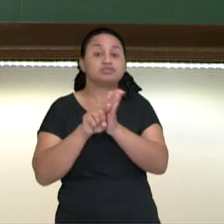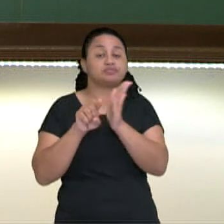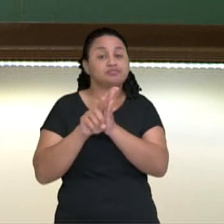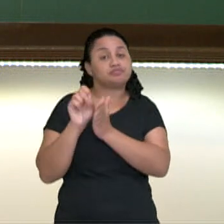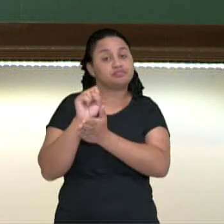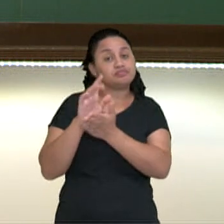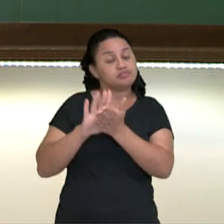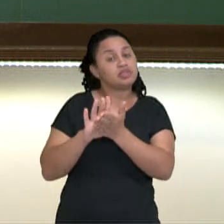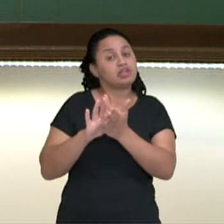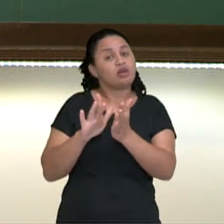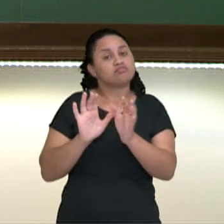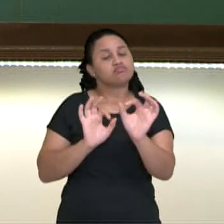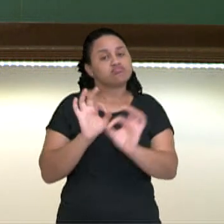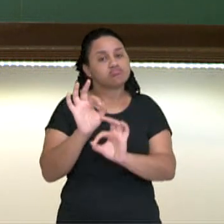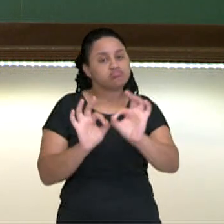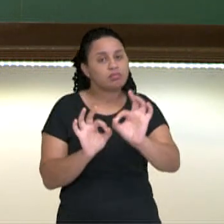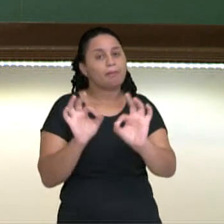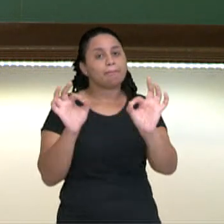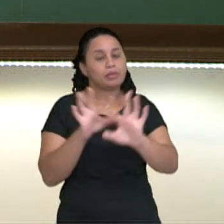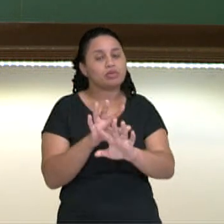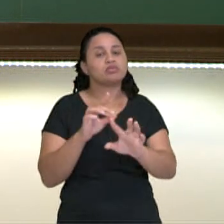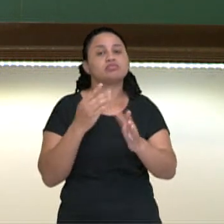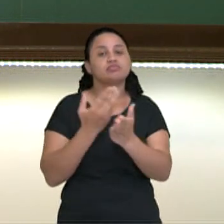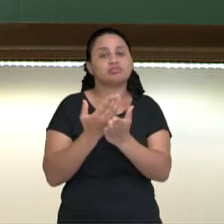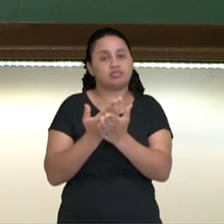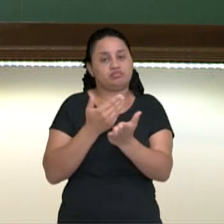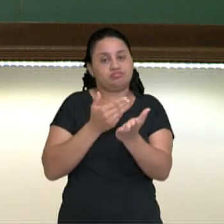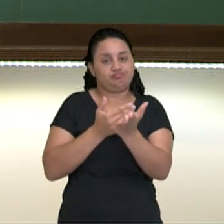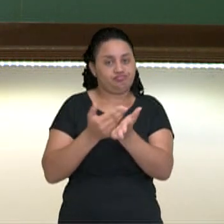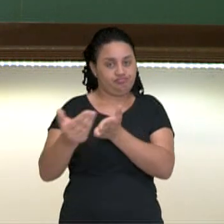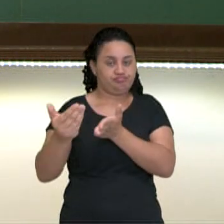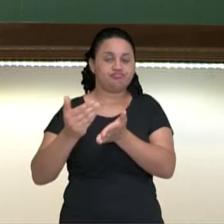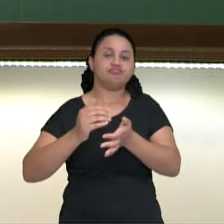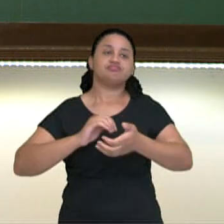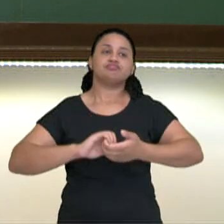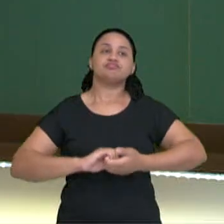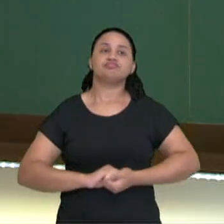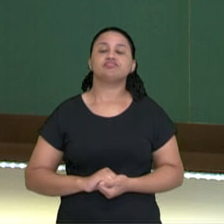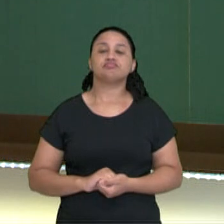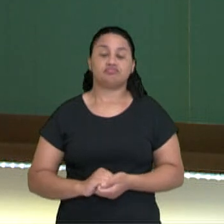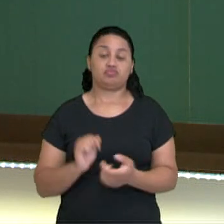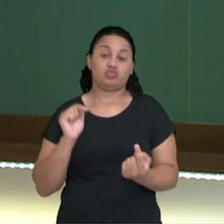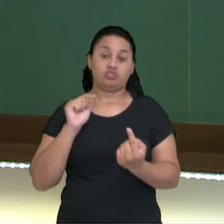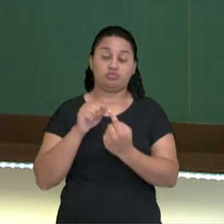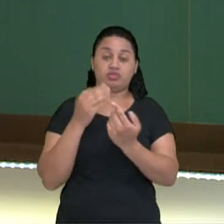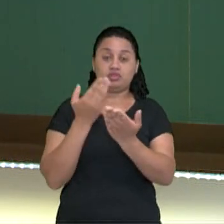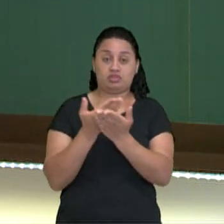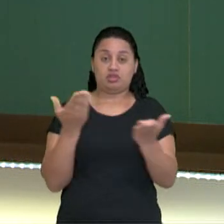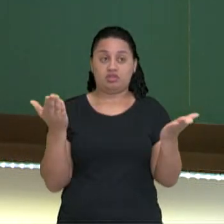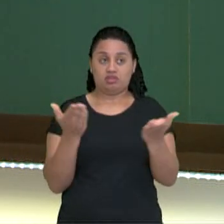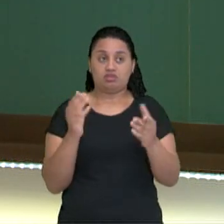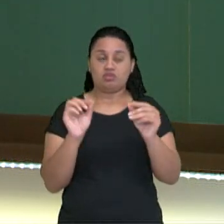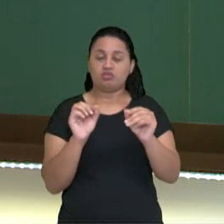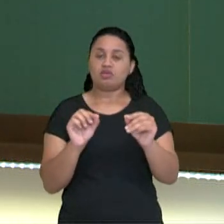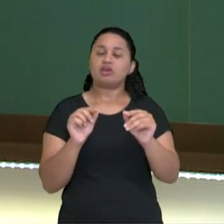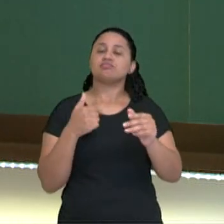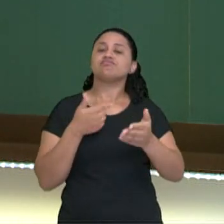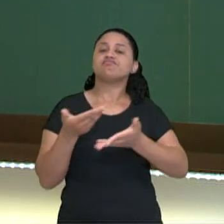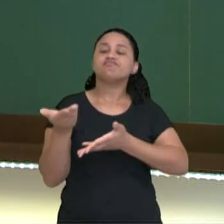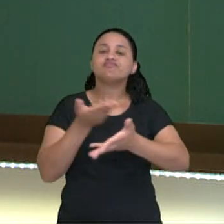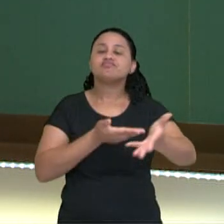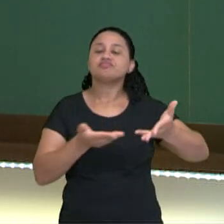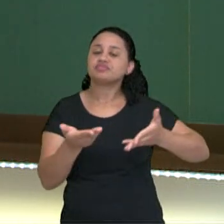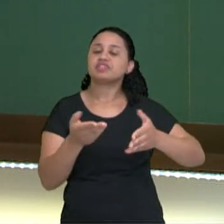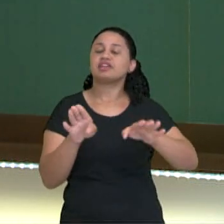Então, esteja preparado que a nossa aula já vai começar. O objetivo da aula de hoje é compartilhar, discutir